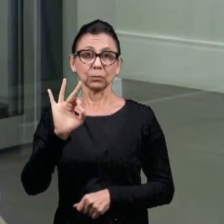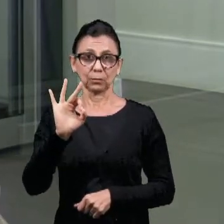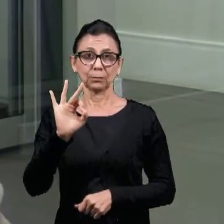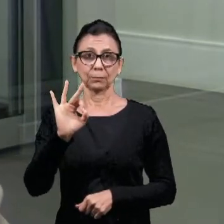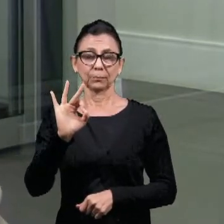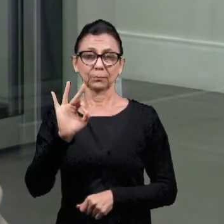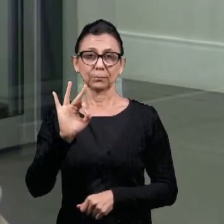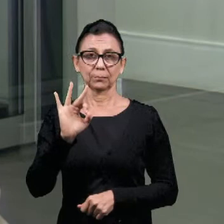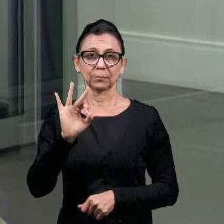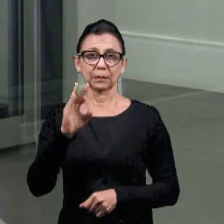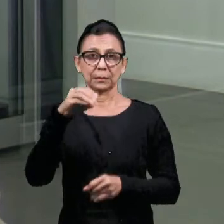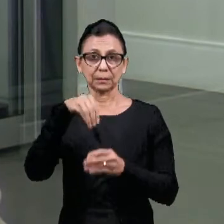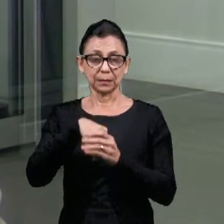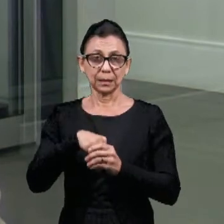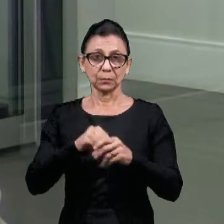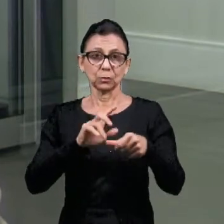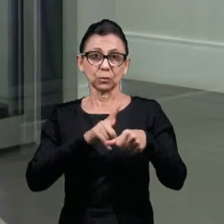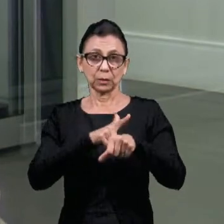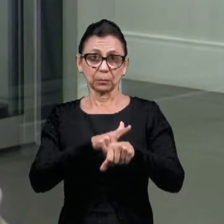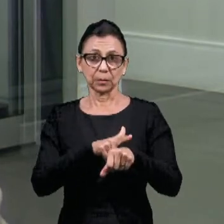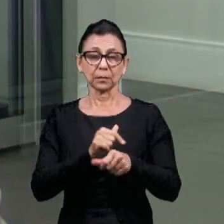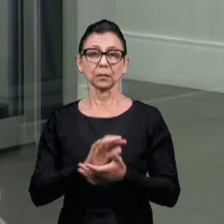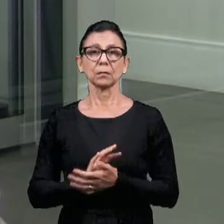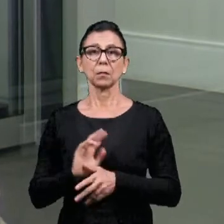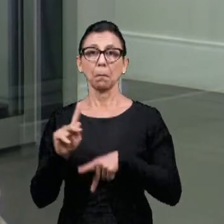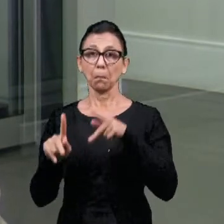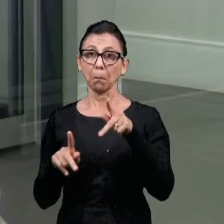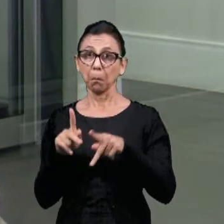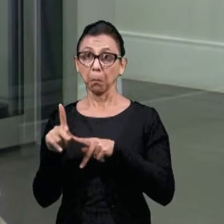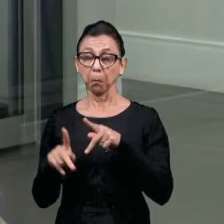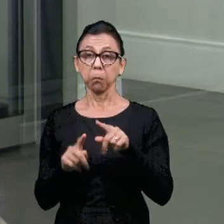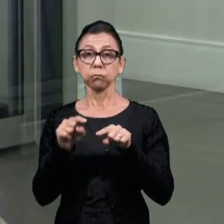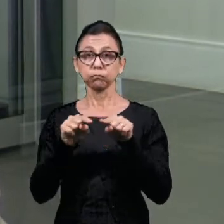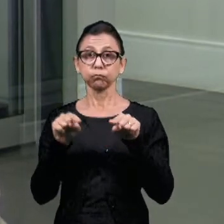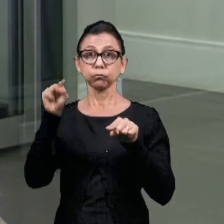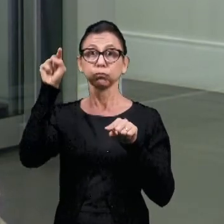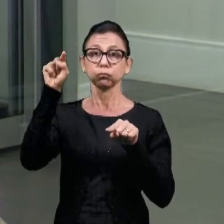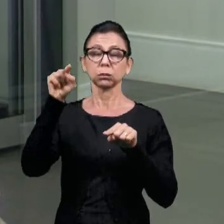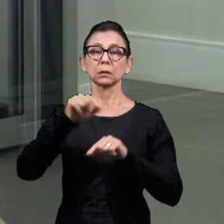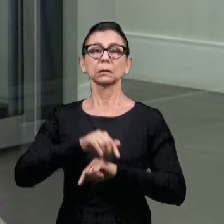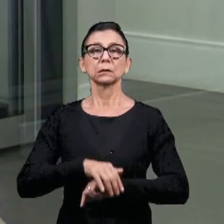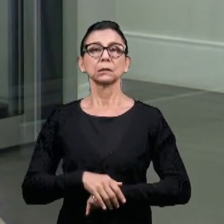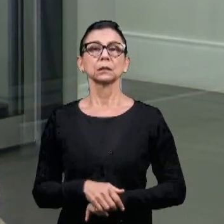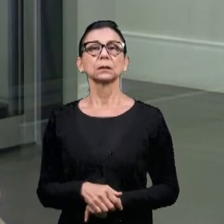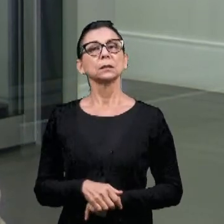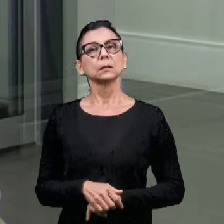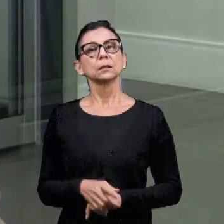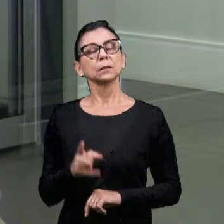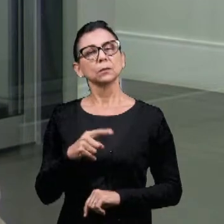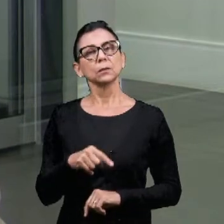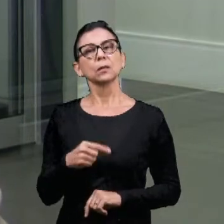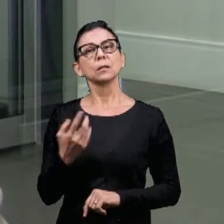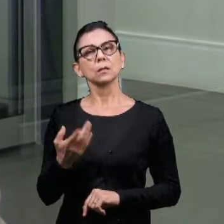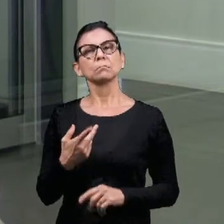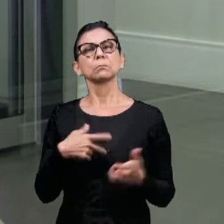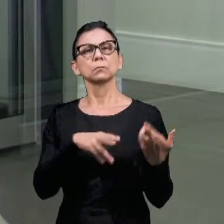uma população expressiva, e nós encaramos isso com muita